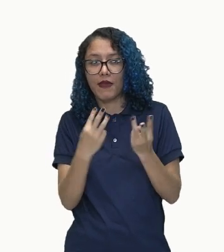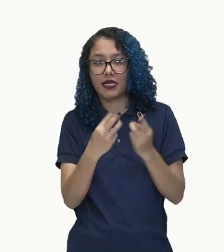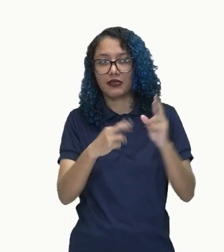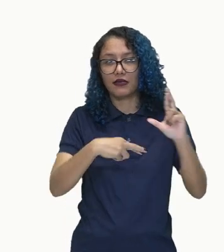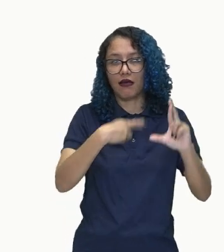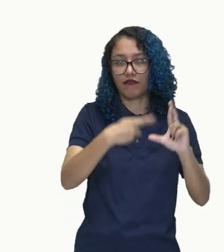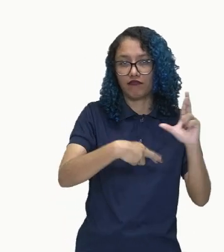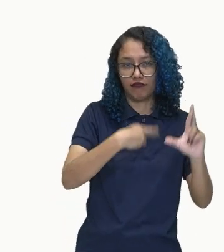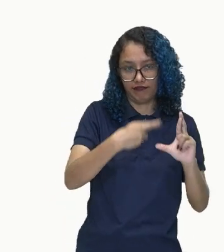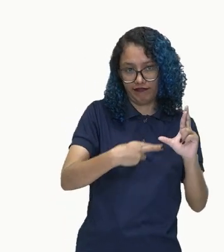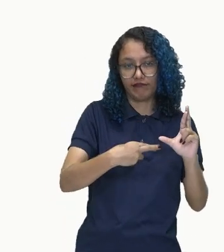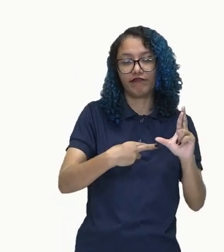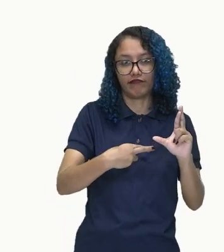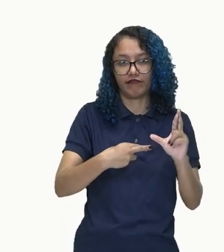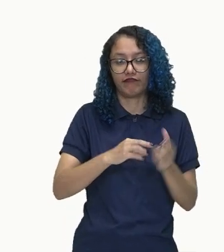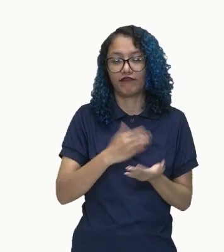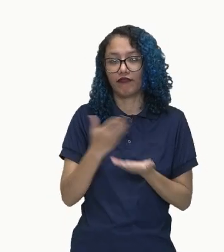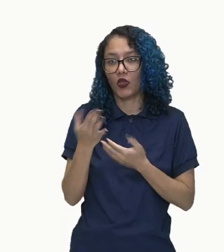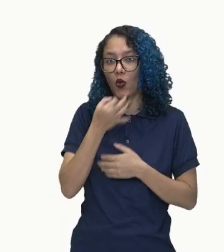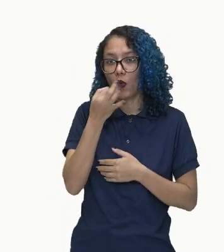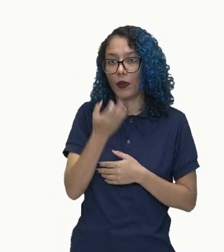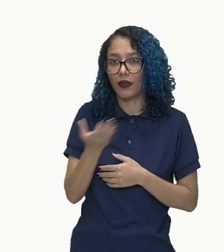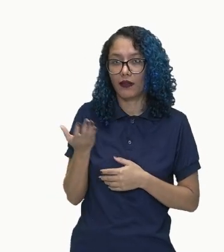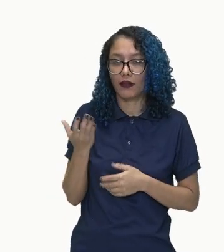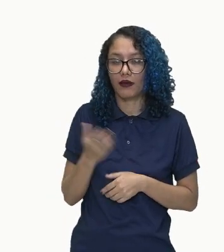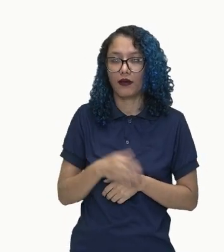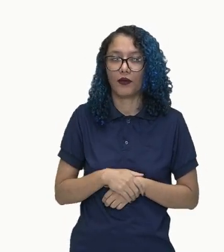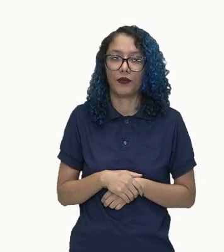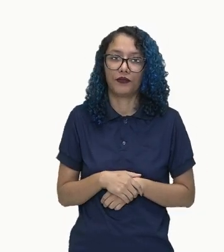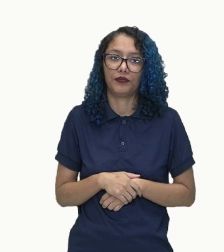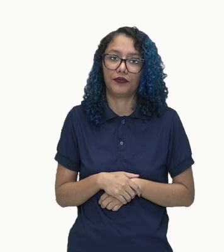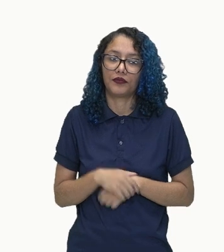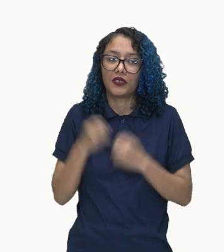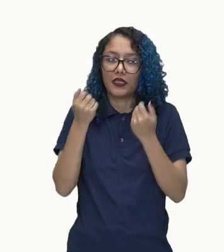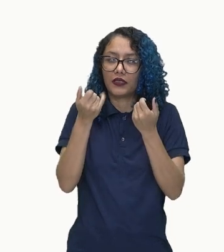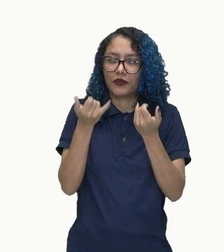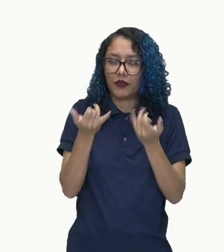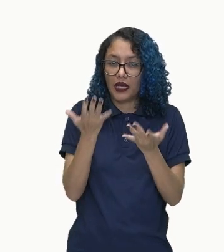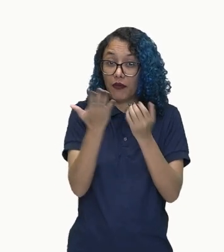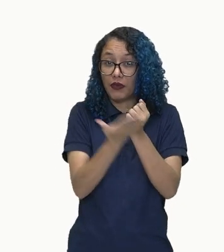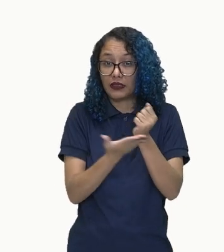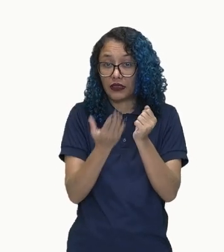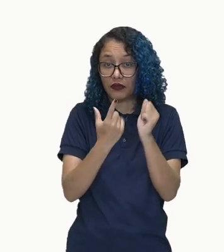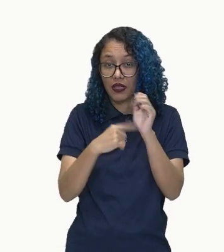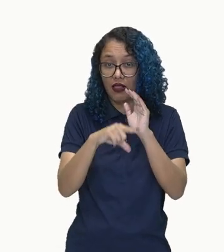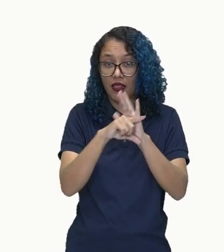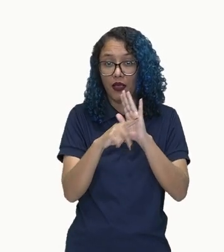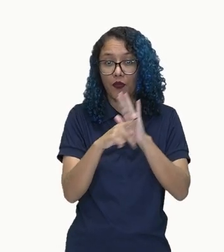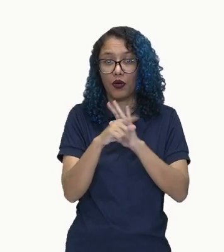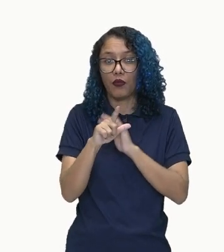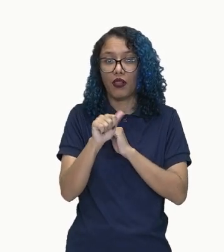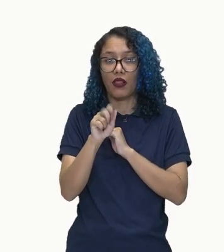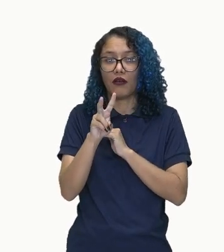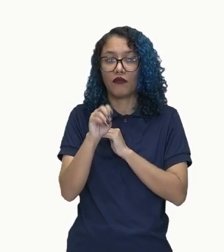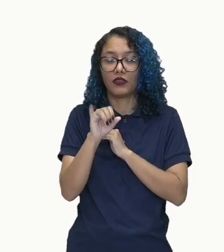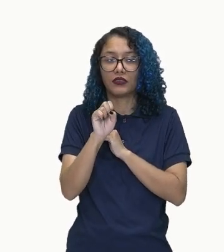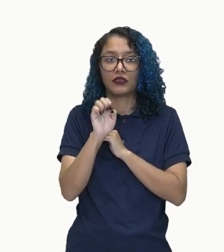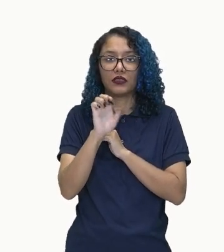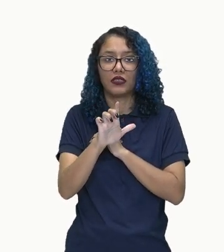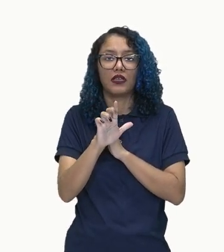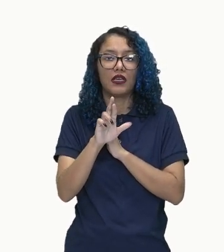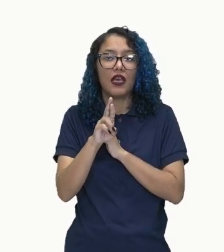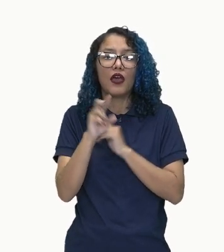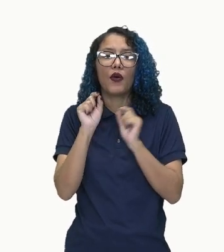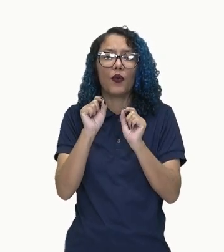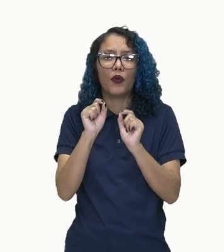reagentes. E temos o nosso comentário dessa questão, que diz que, de acordo com a lei de Lavoisier, a massa dos reagentes